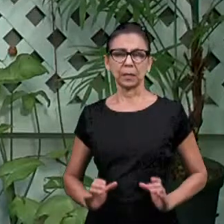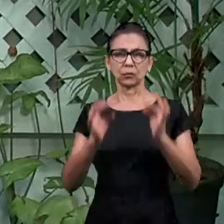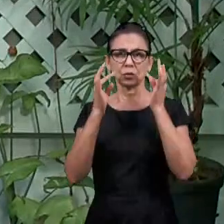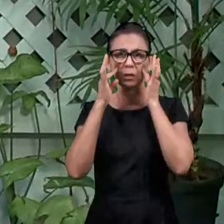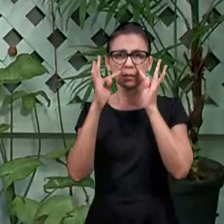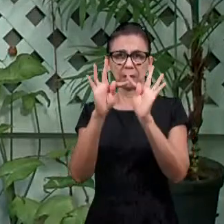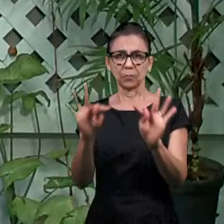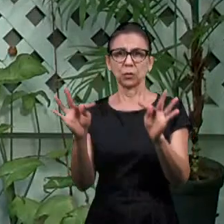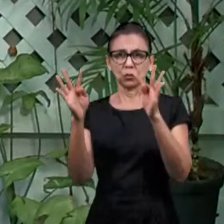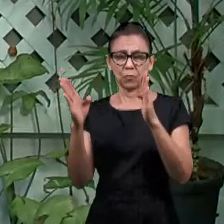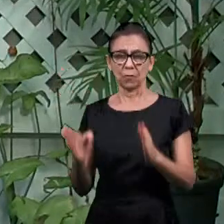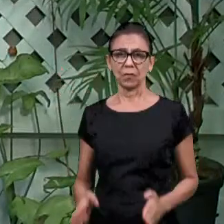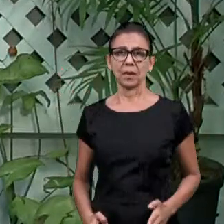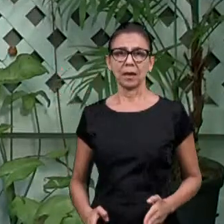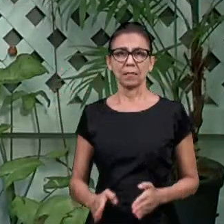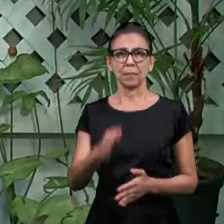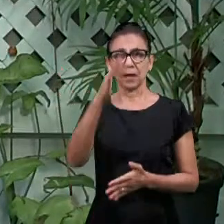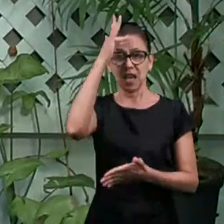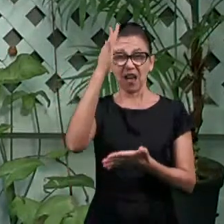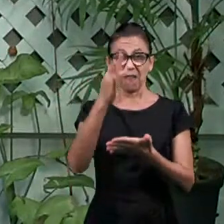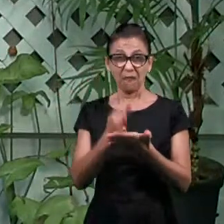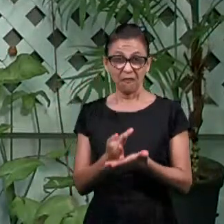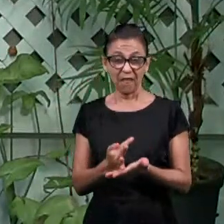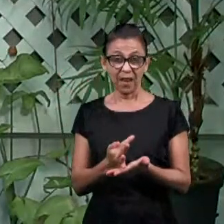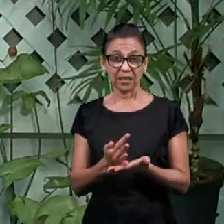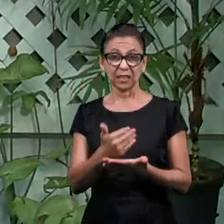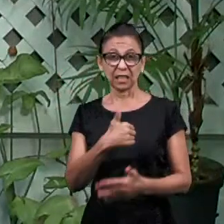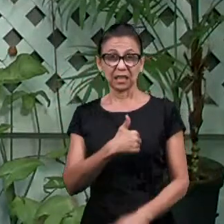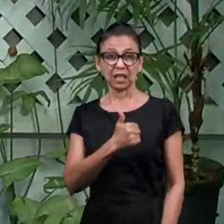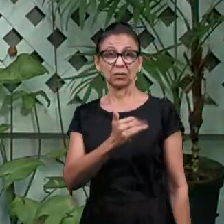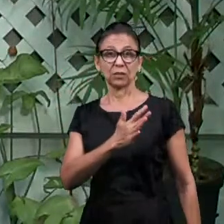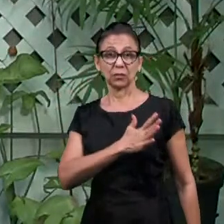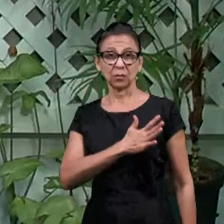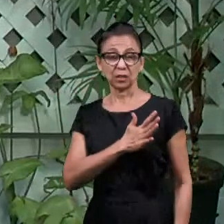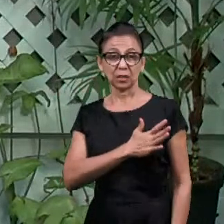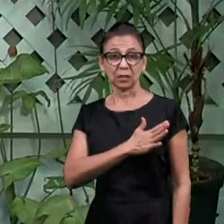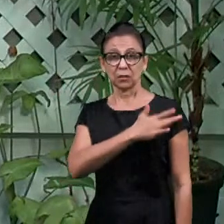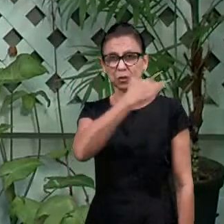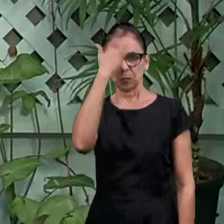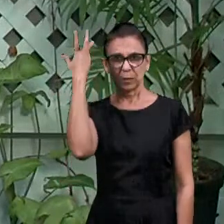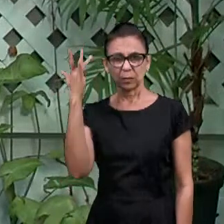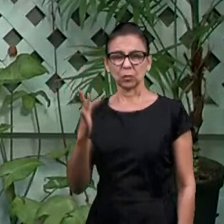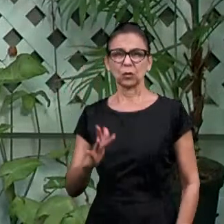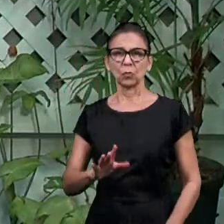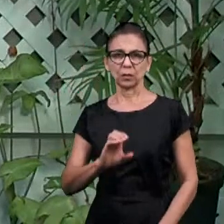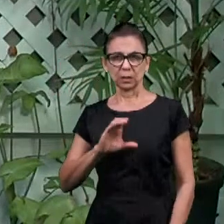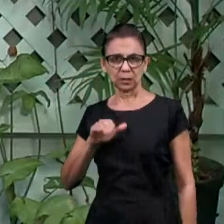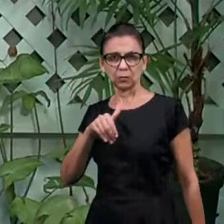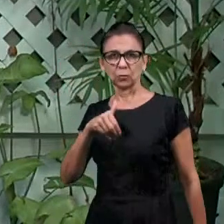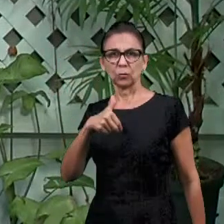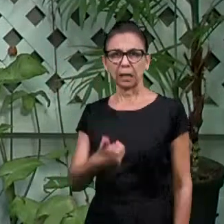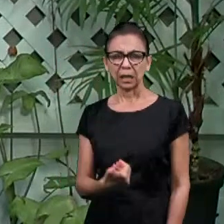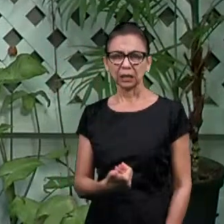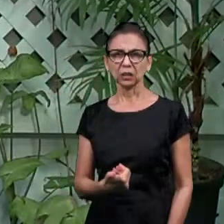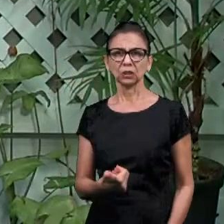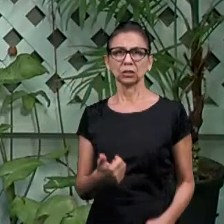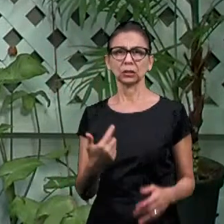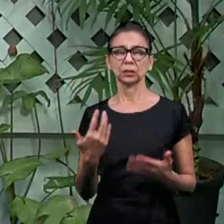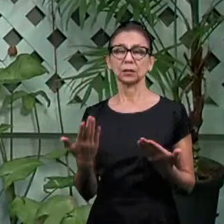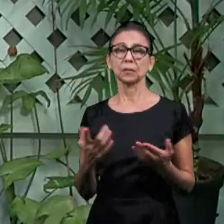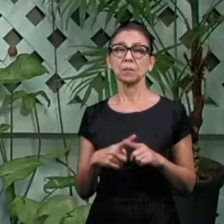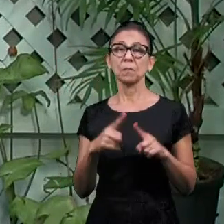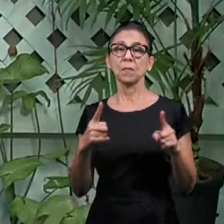em homens de caráter. A fé não se abriga nos fracos, porque os fracos